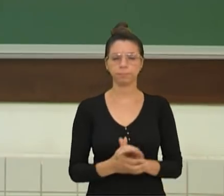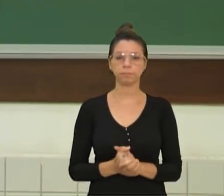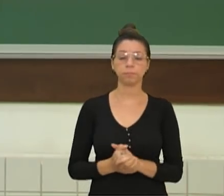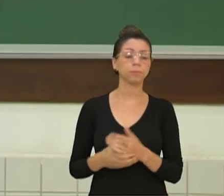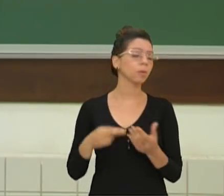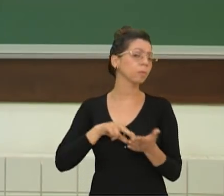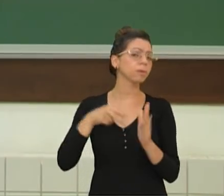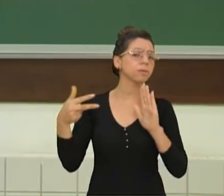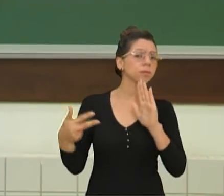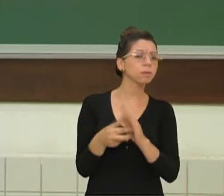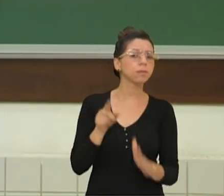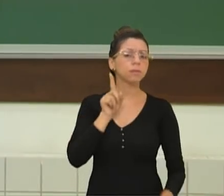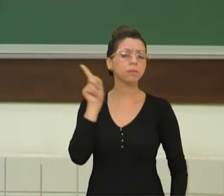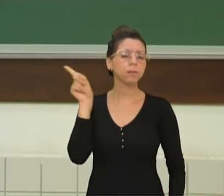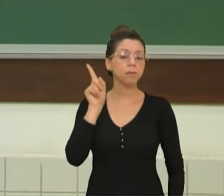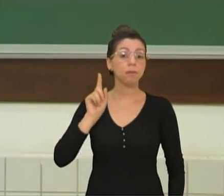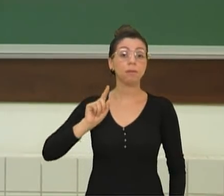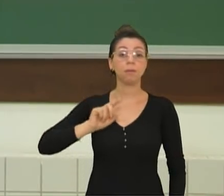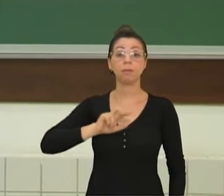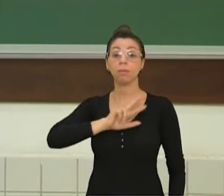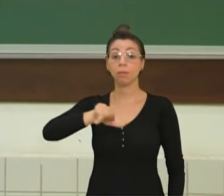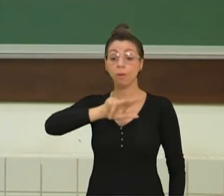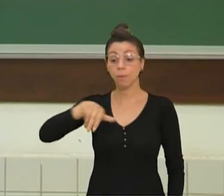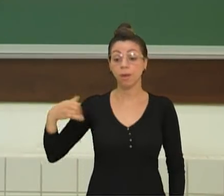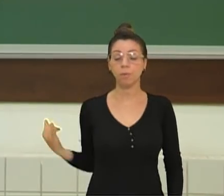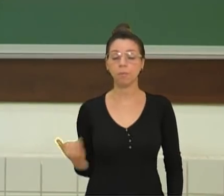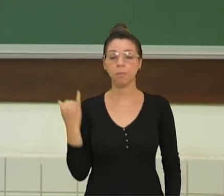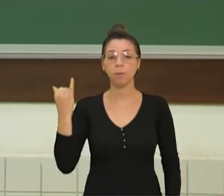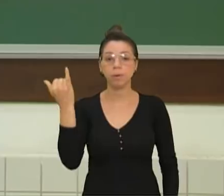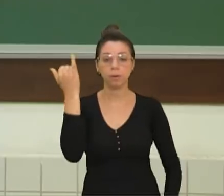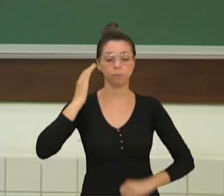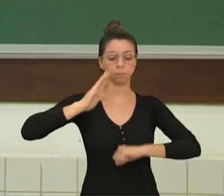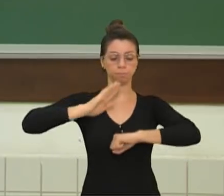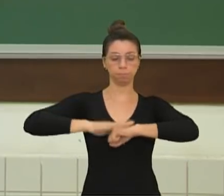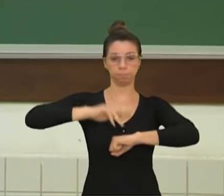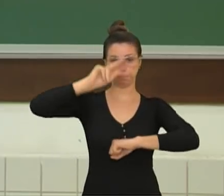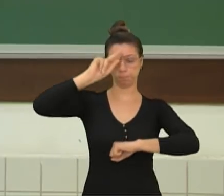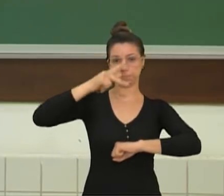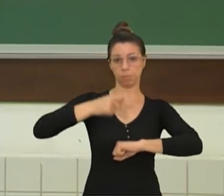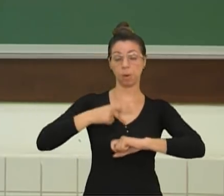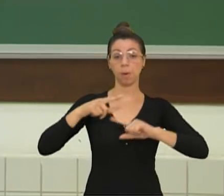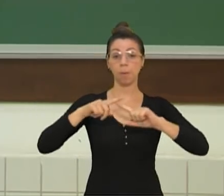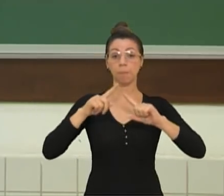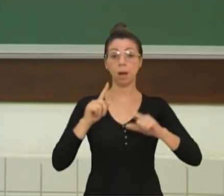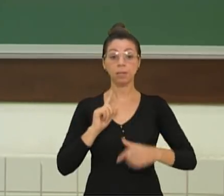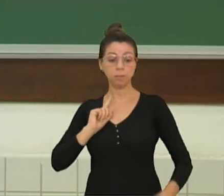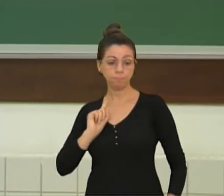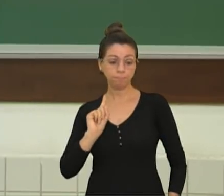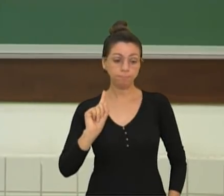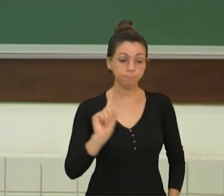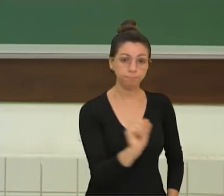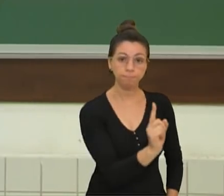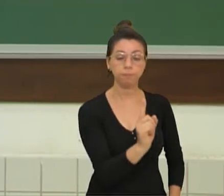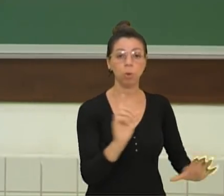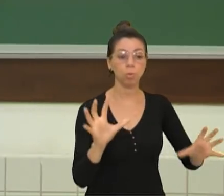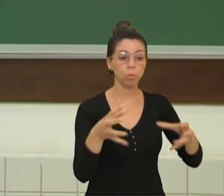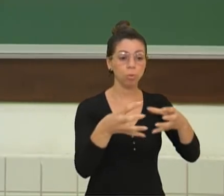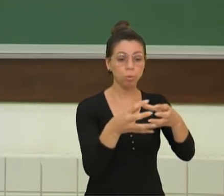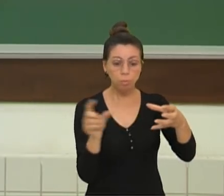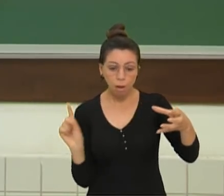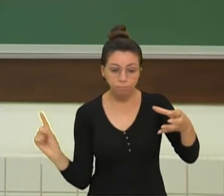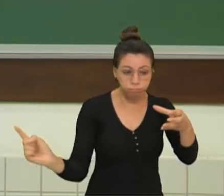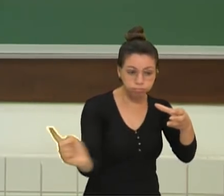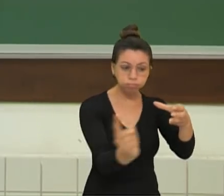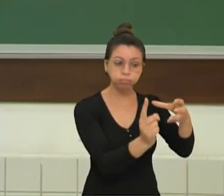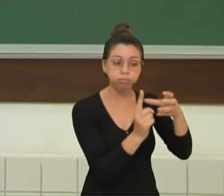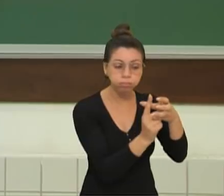não é importante a pessoa como indivíduo único, mas é importante a pessoa pertencer a uma comunidade onde ela está